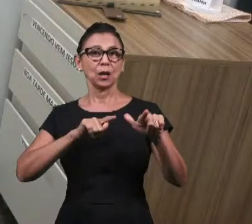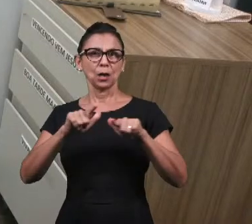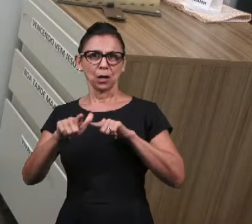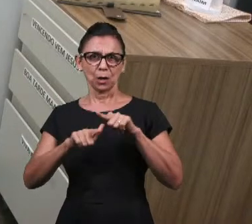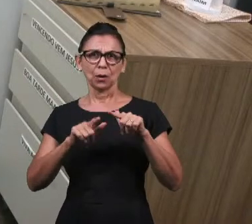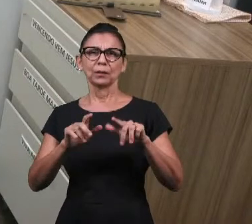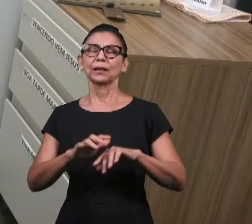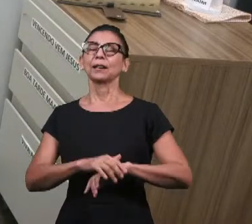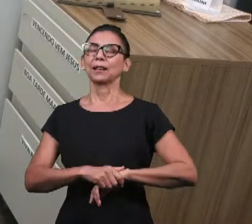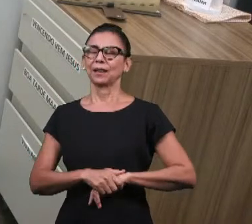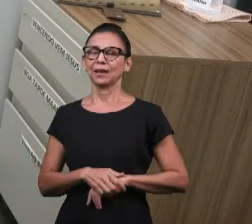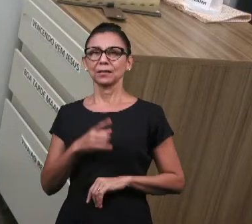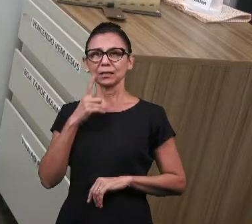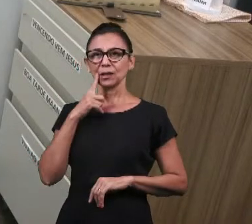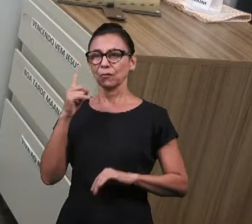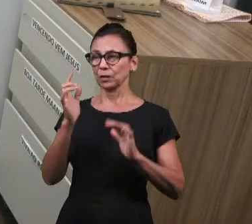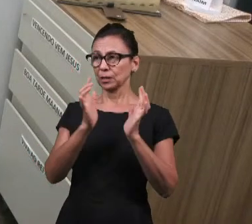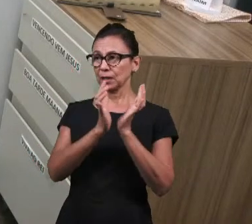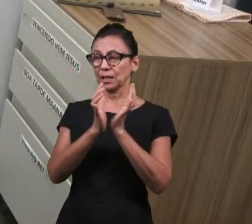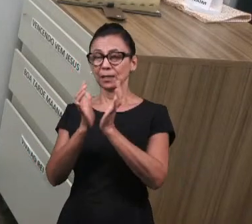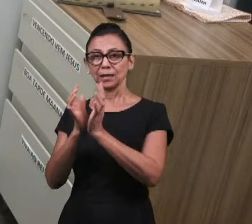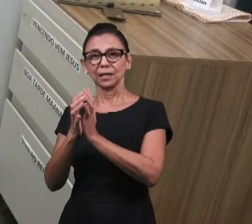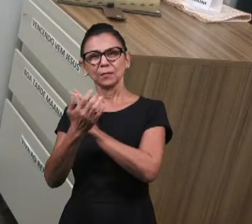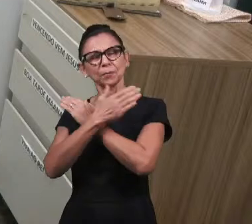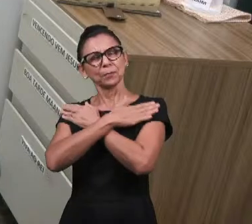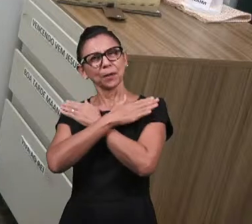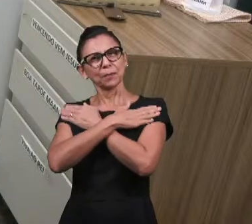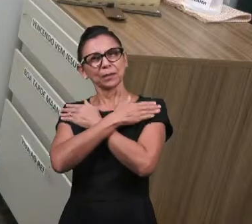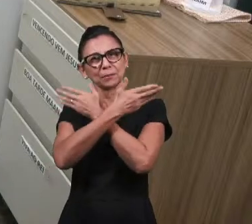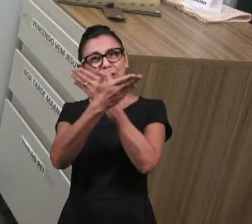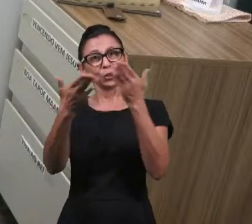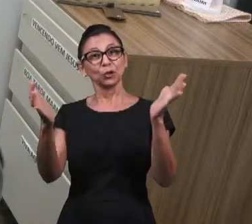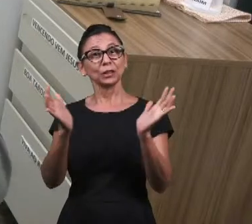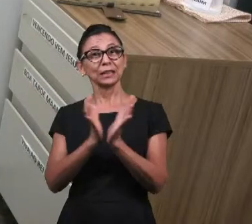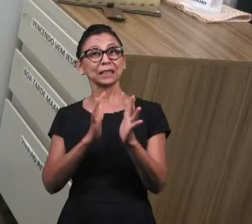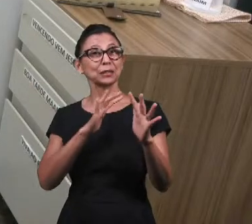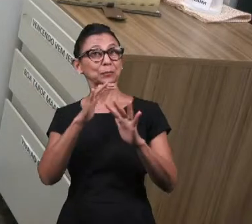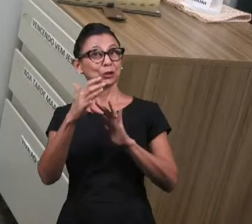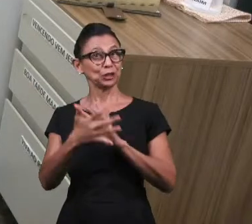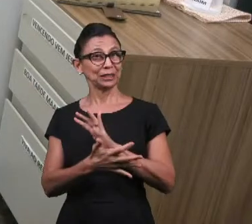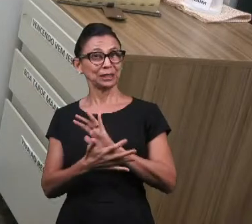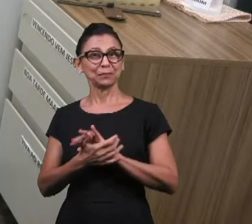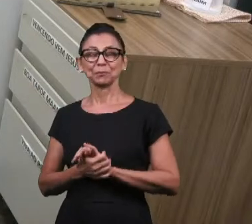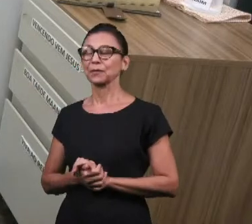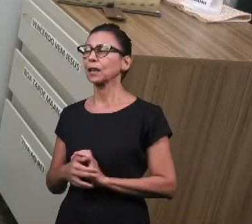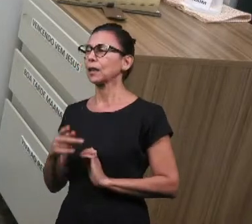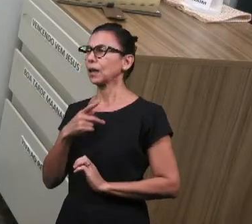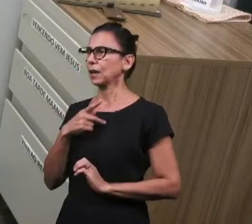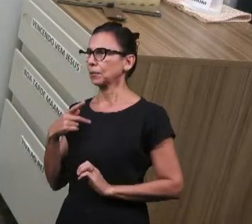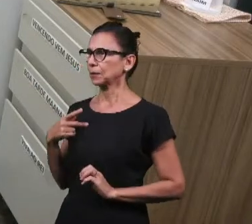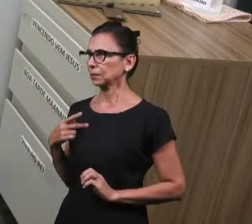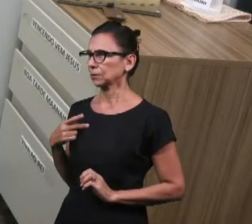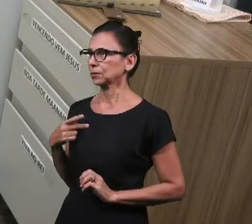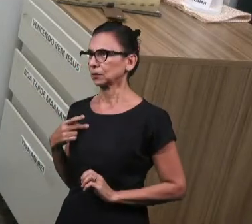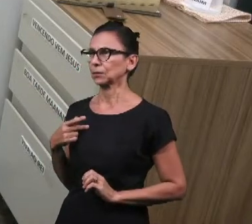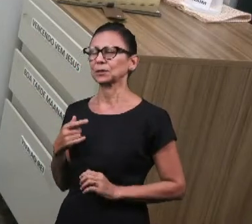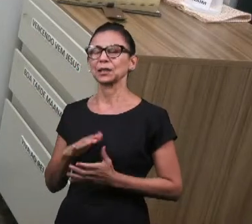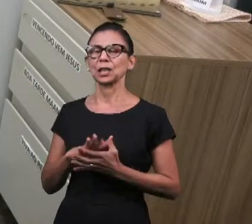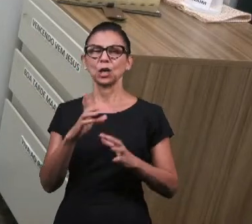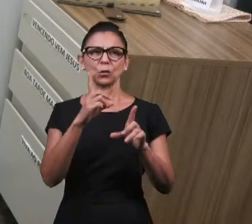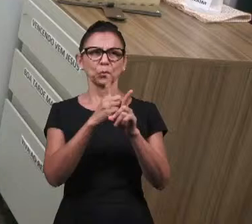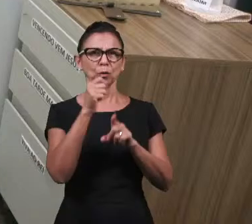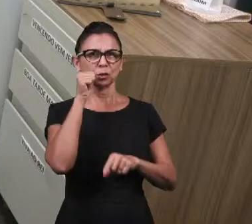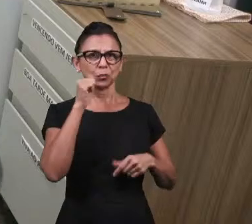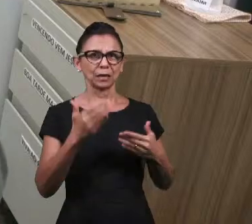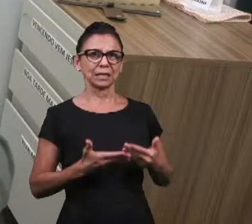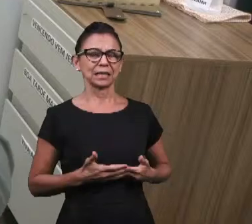vendo aí a nossa equipe, um abraço para toda a equipe de Libras. Toda vez, pastor Júlio César, mudando um pouco de assunto aqui, eu me encontro com as irmãs, a equipe